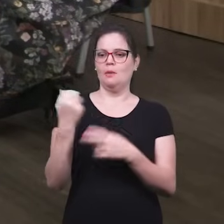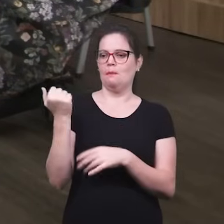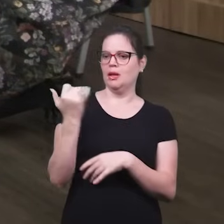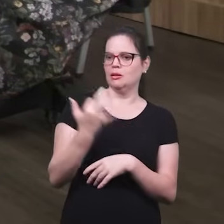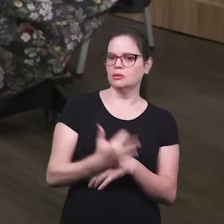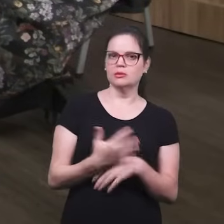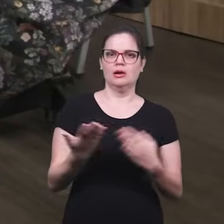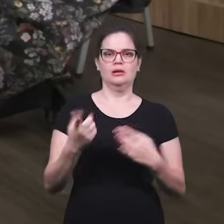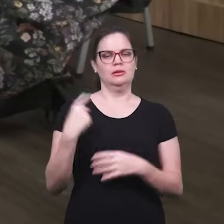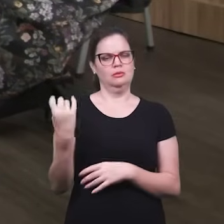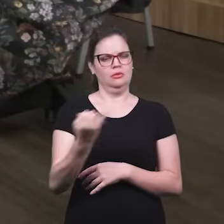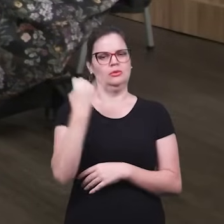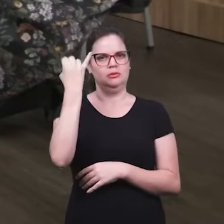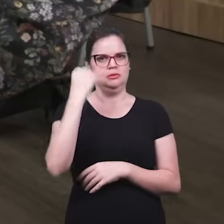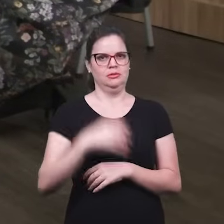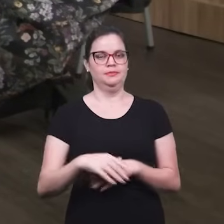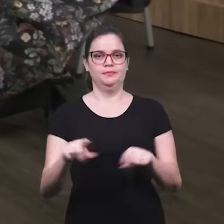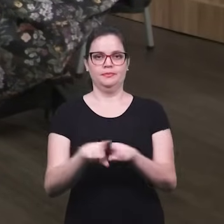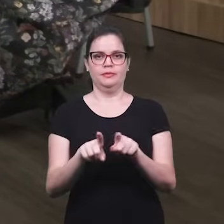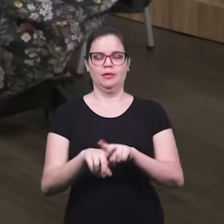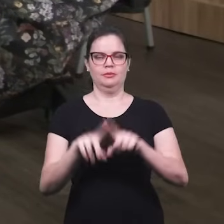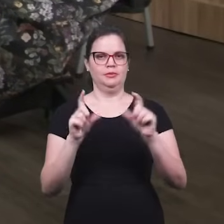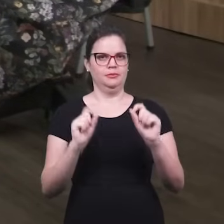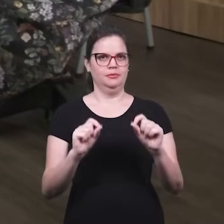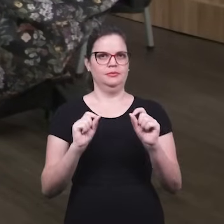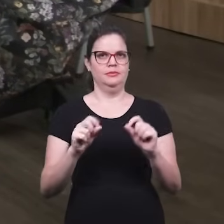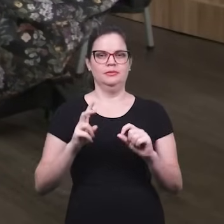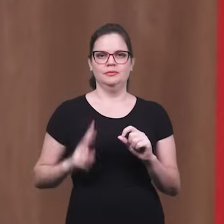essa comunhão ela é importante. E buscar